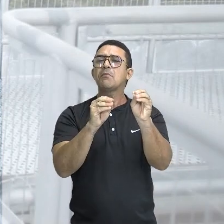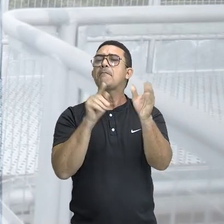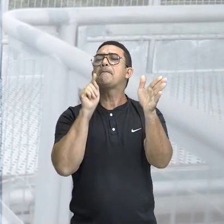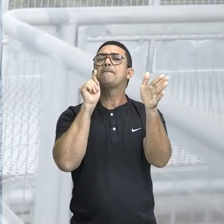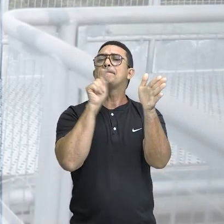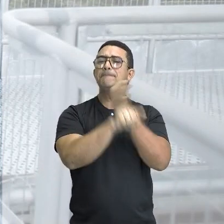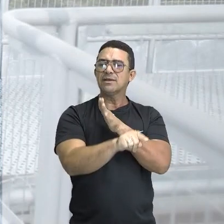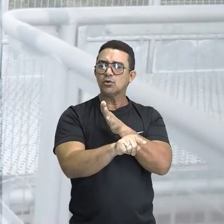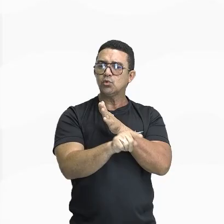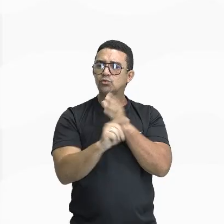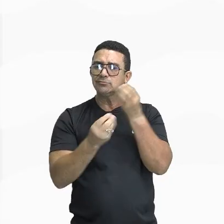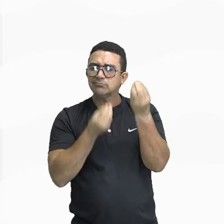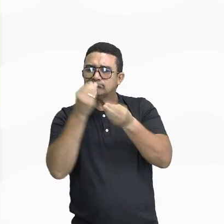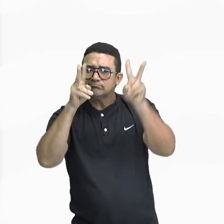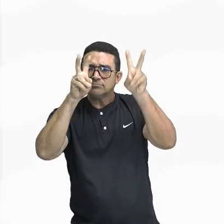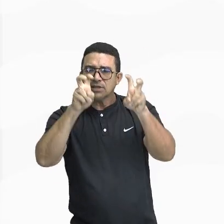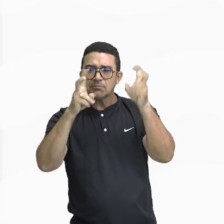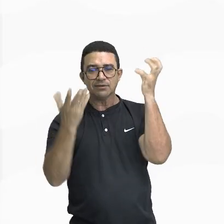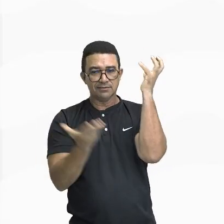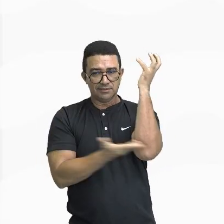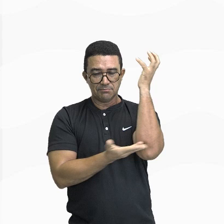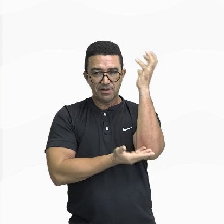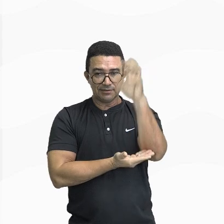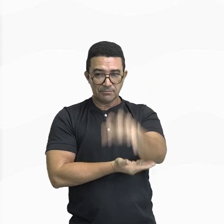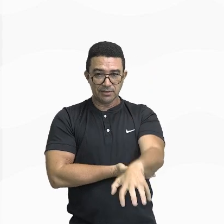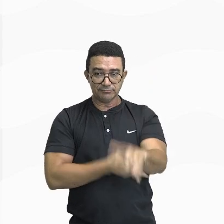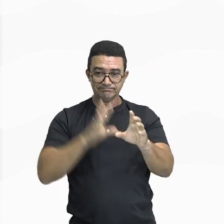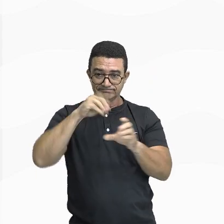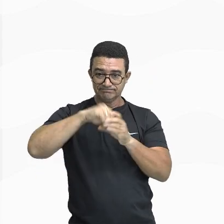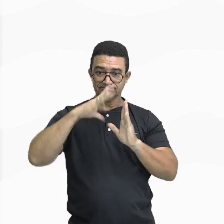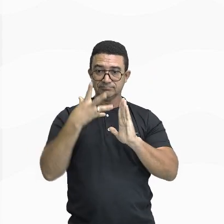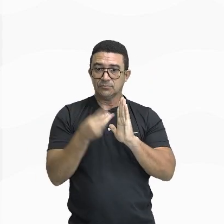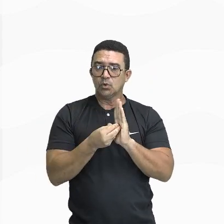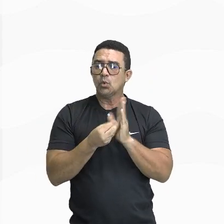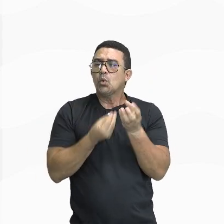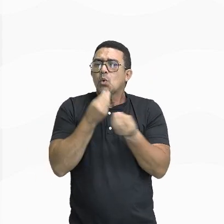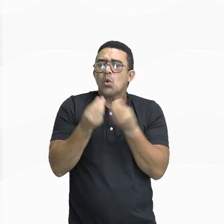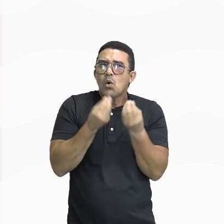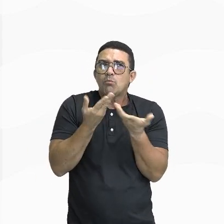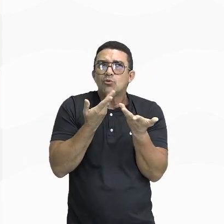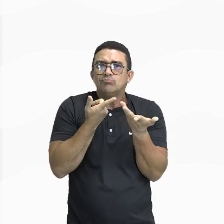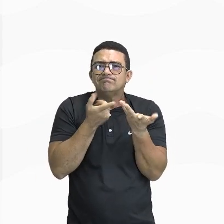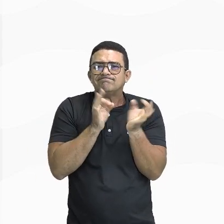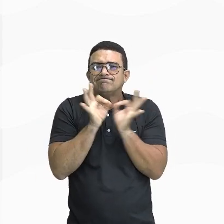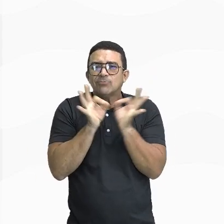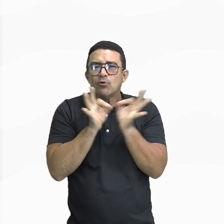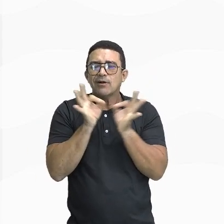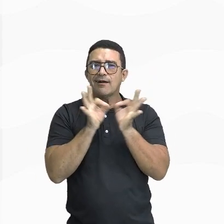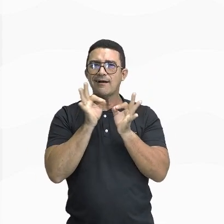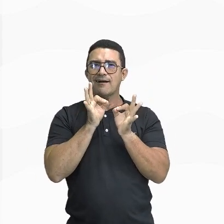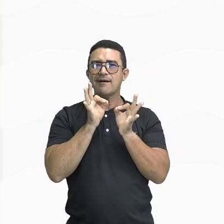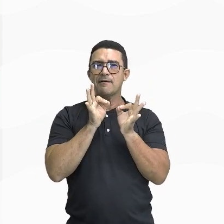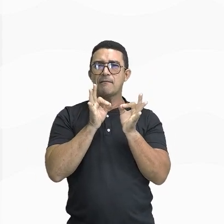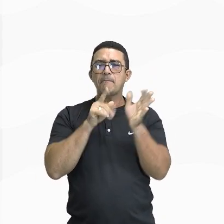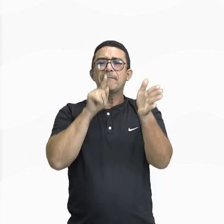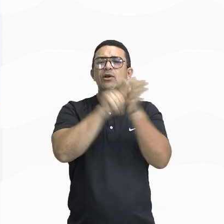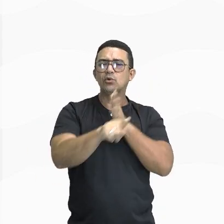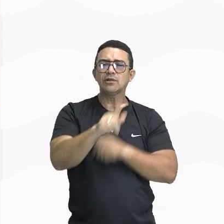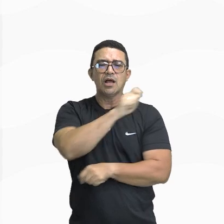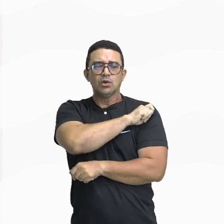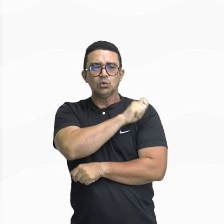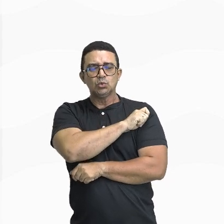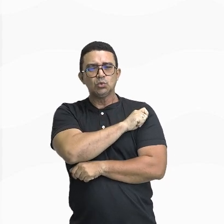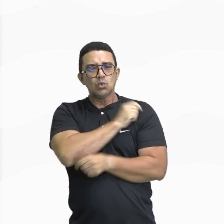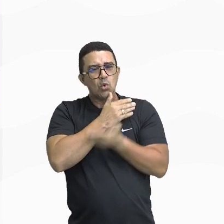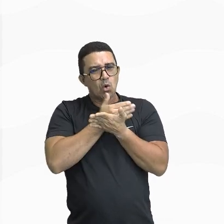sobre desmatamento na Amazônia. Como é que a gente pode fazer essa pergunta aí para os nossos estudantes